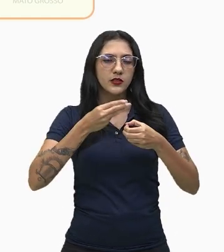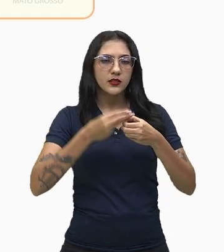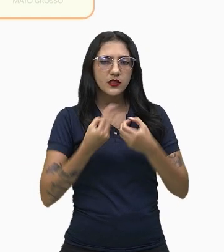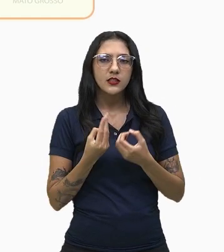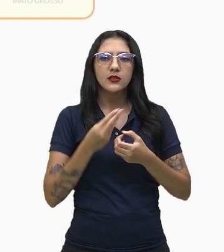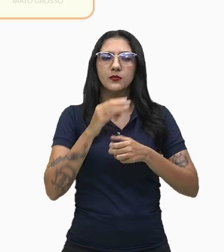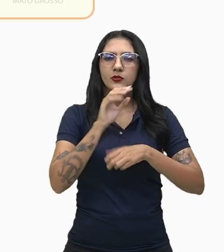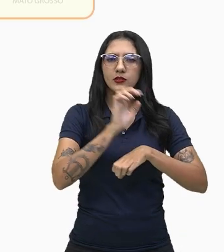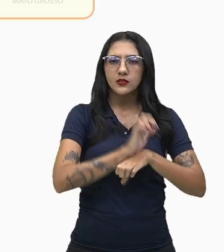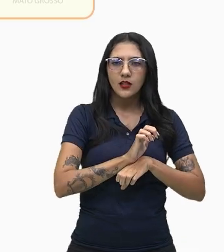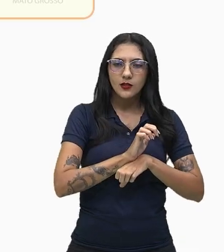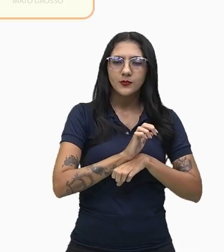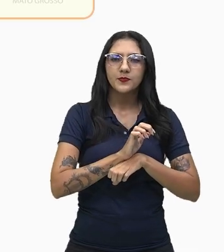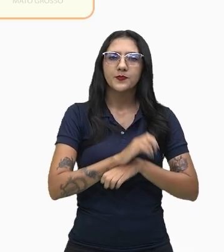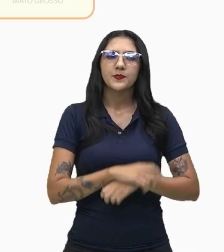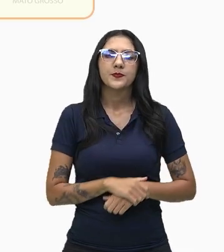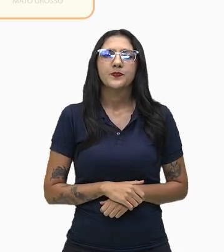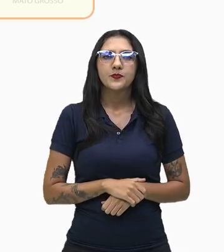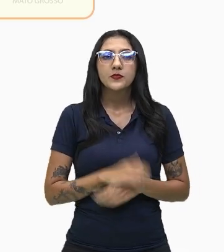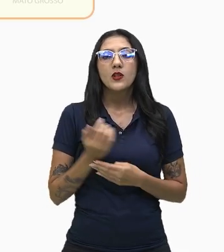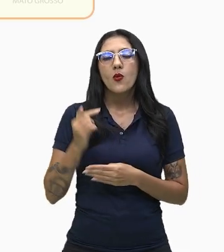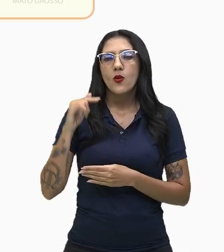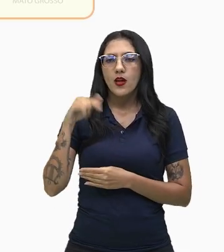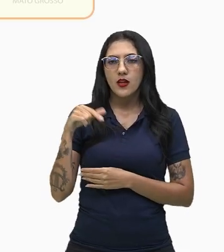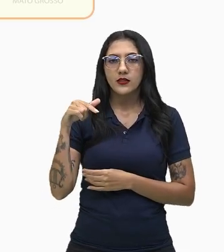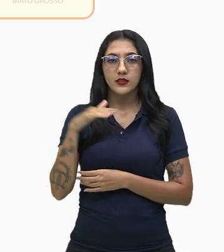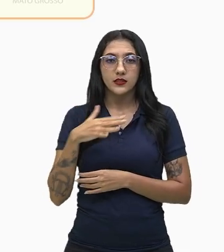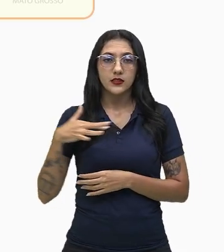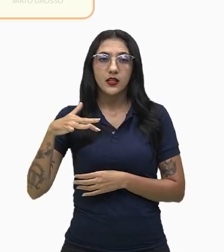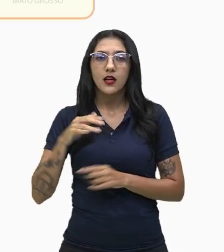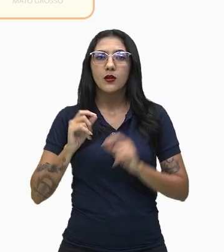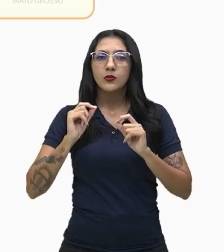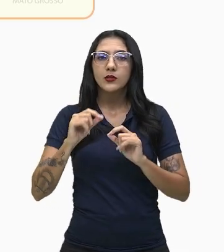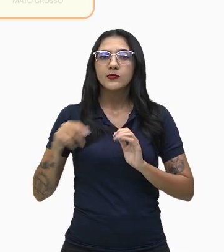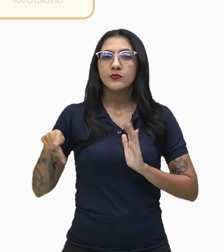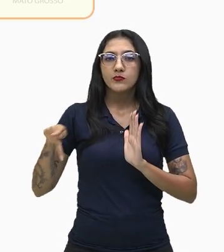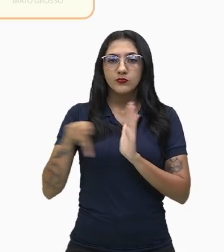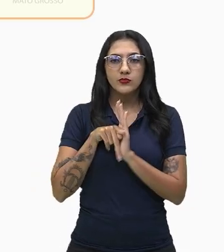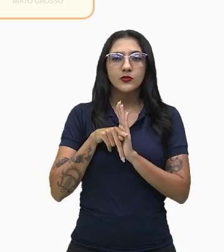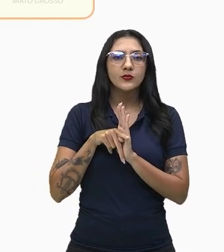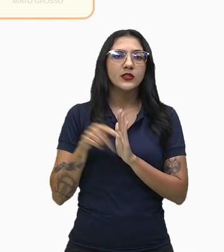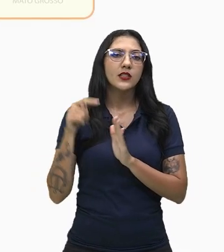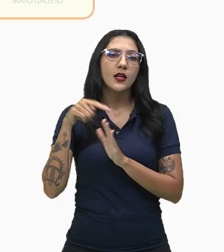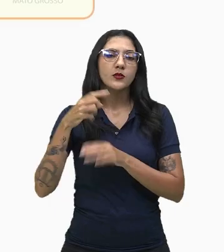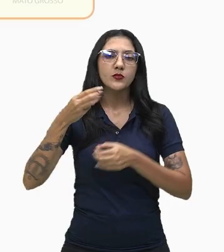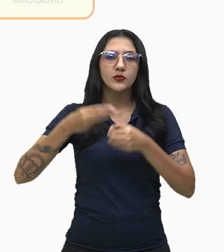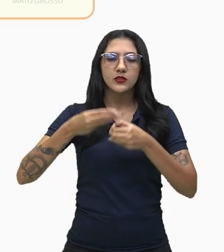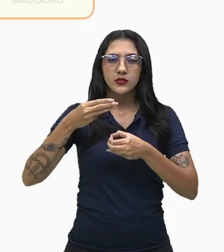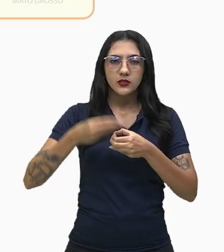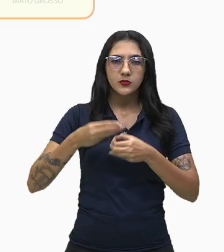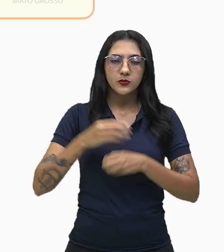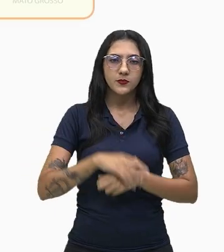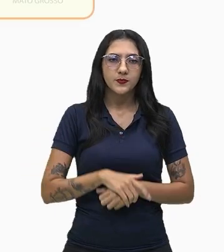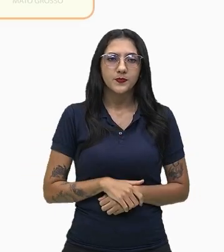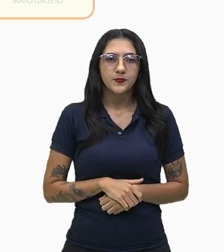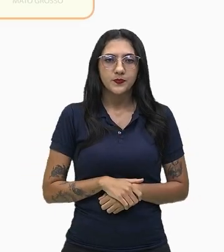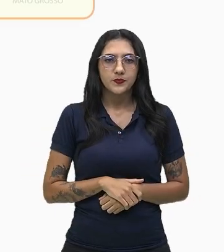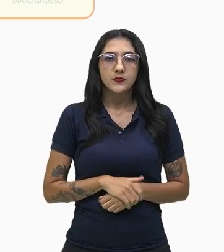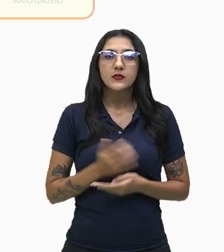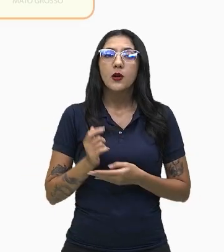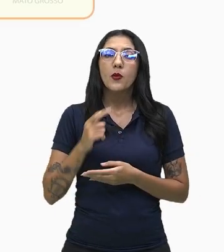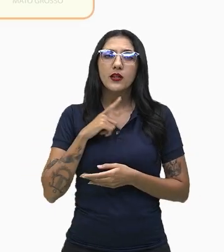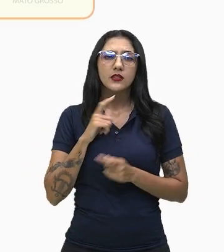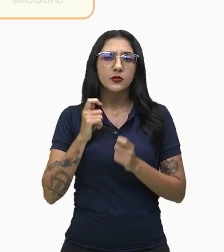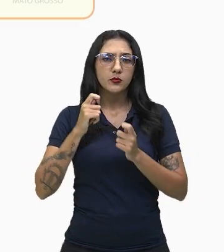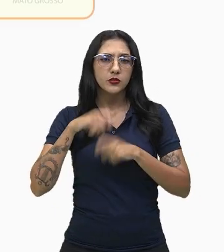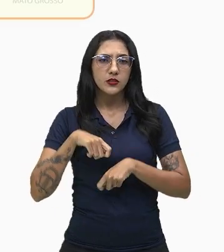os estados. E essas unidades, elas pertencem ao município, tá bom? Então, o município ele pode ser